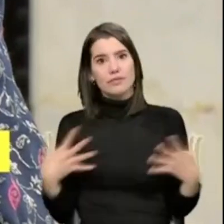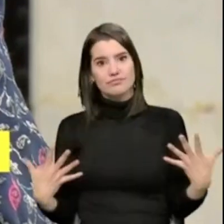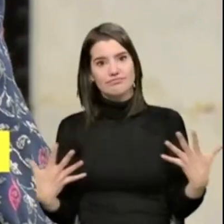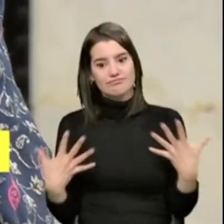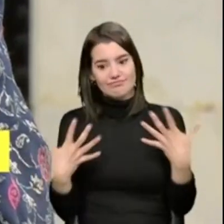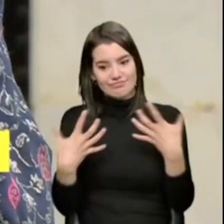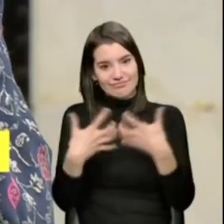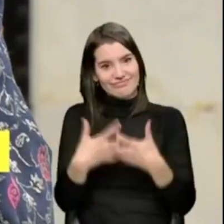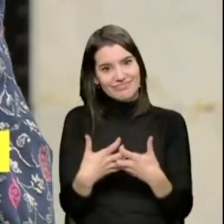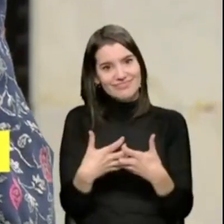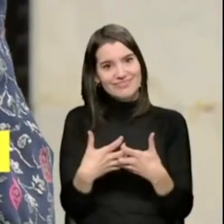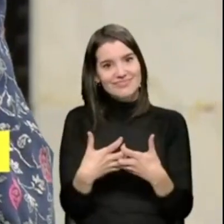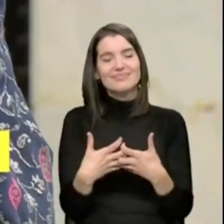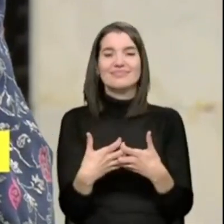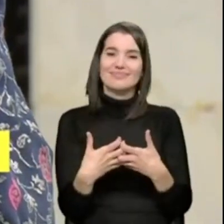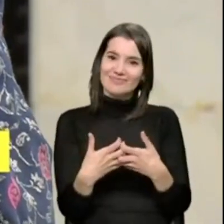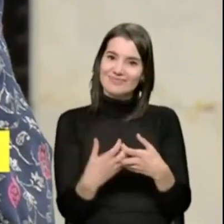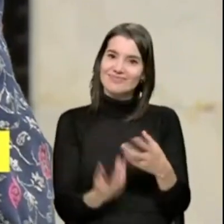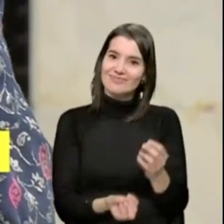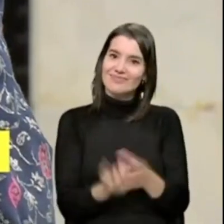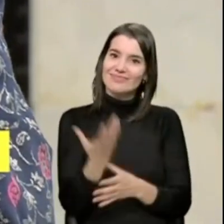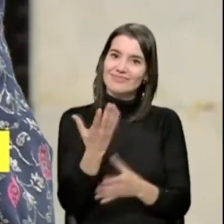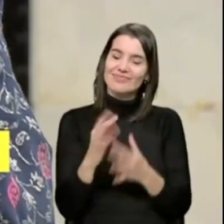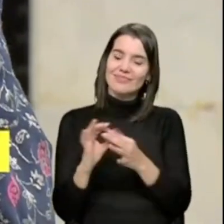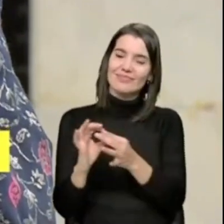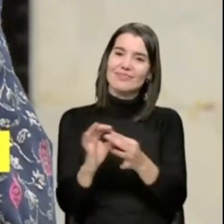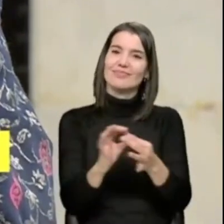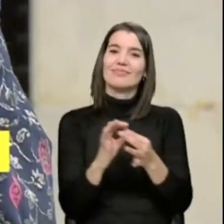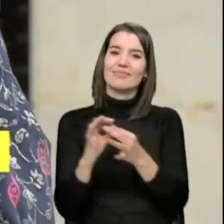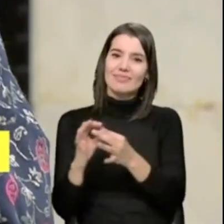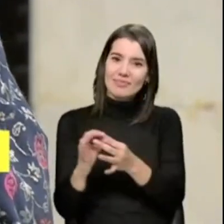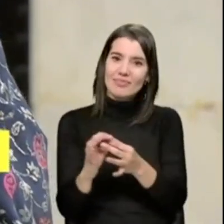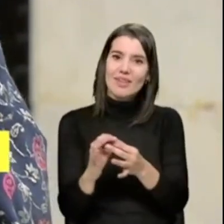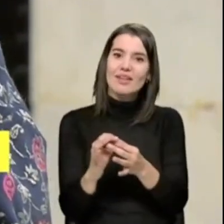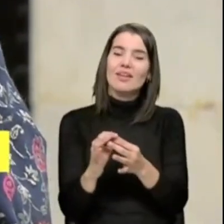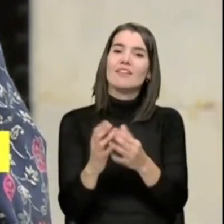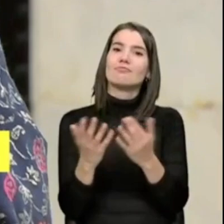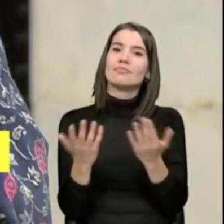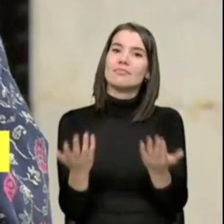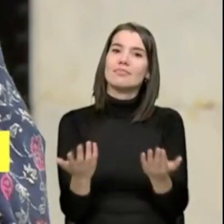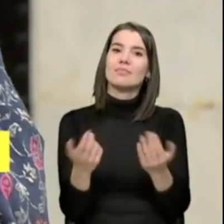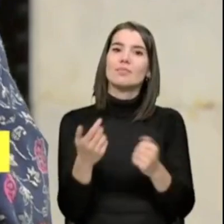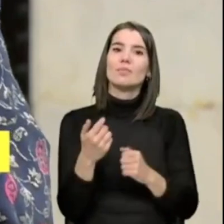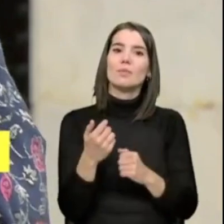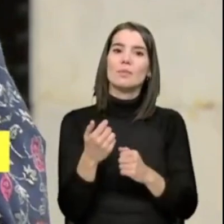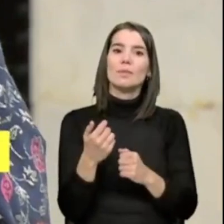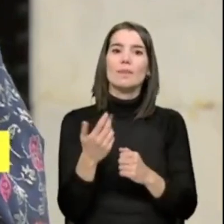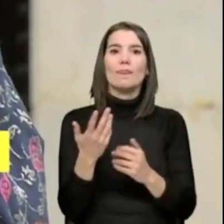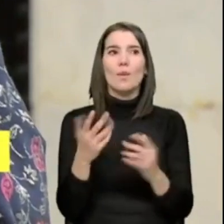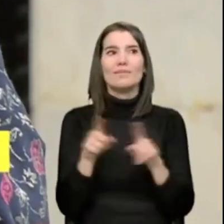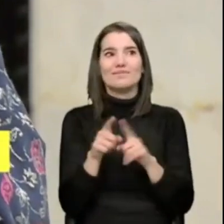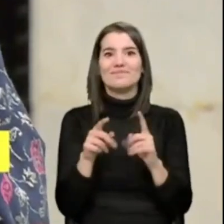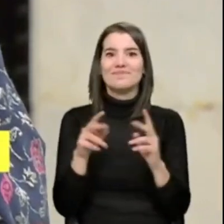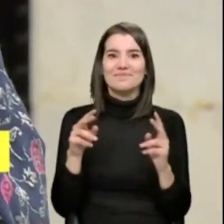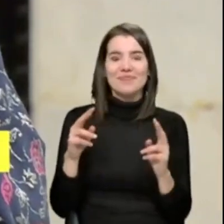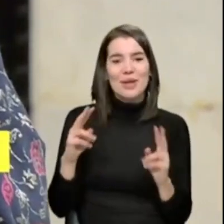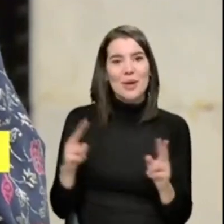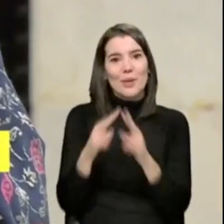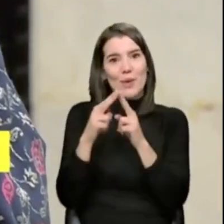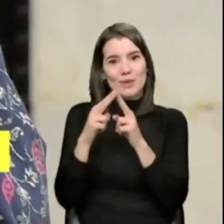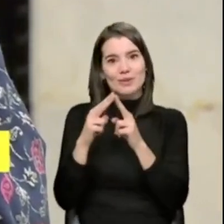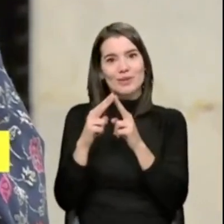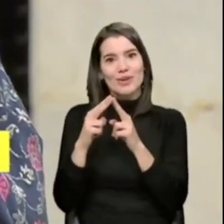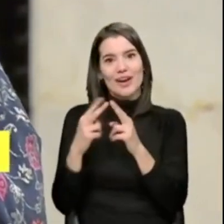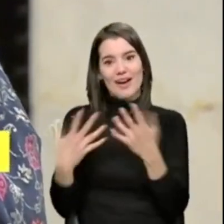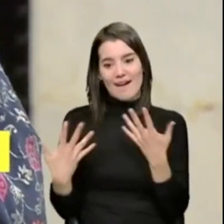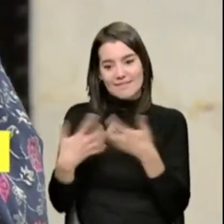e juntar para podermos fazer um elo de ligação, um elo de ir ao encontro de um caminho certo. Eu